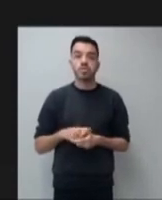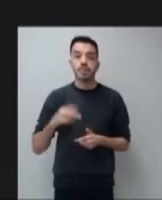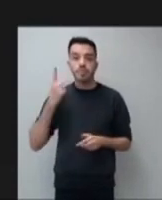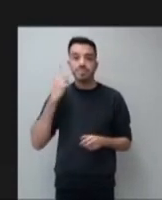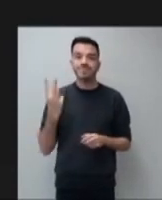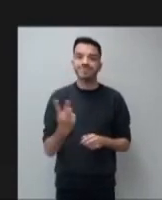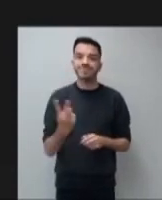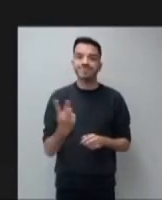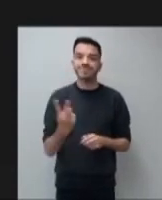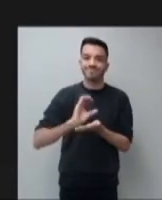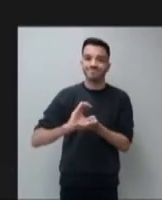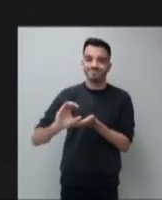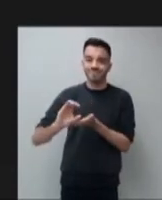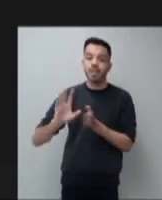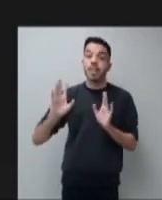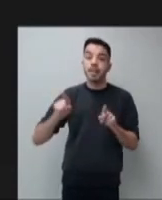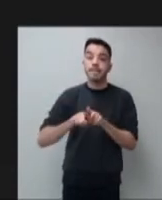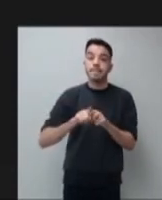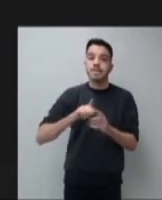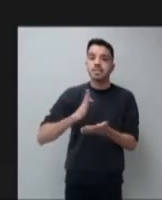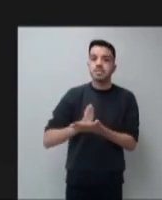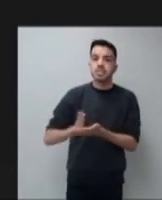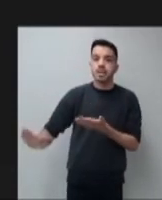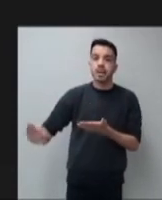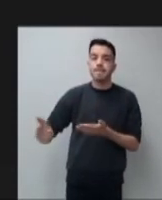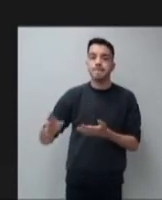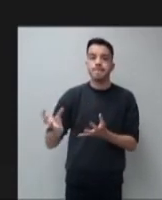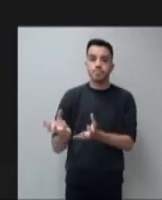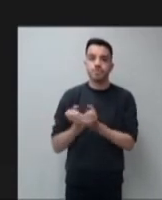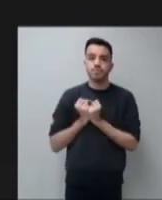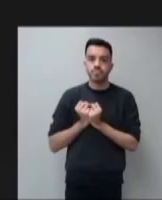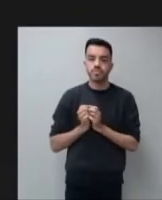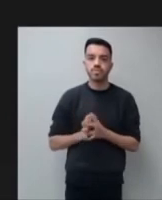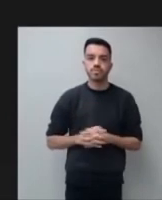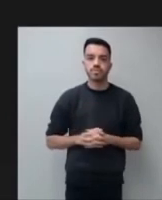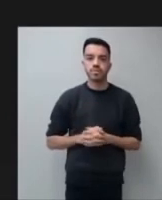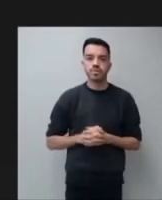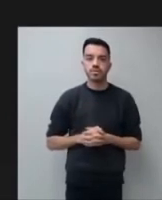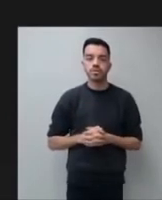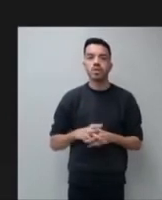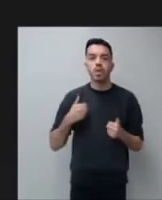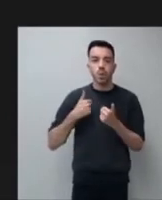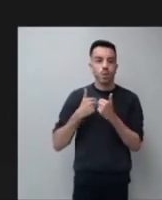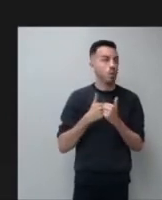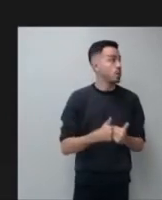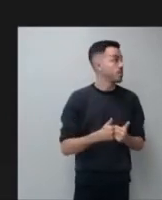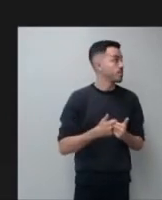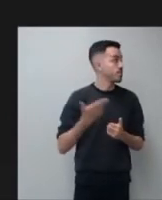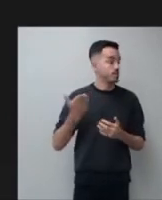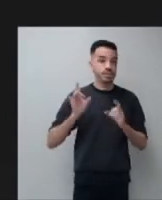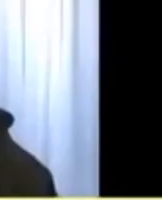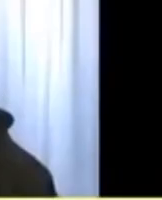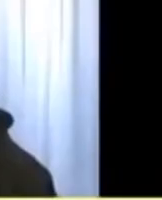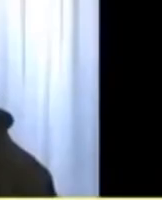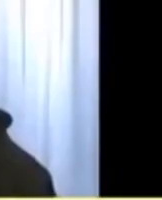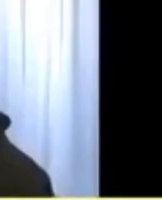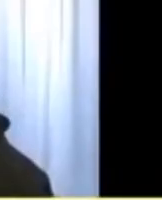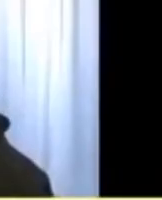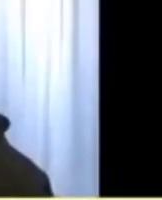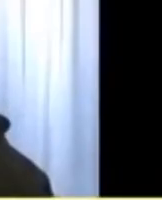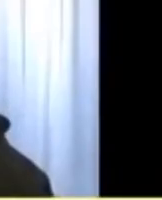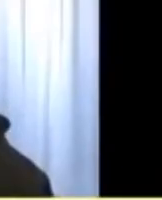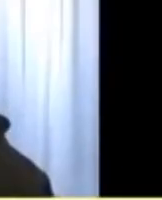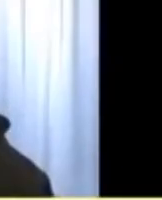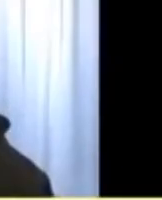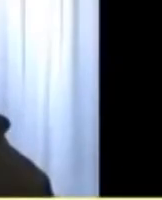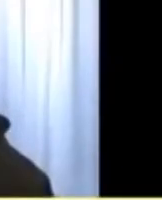que os valores dos danos morais coletivos foram definidos com base na análise de provas e que a revisão em recurso especial só é admitida quando